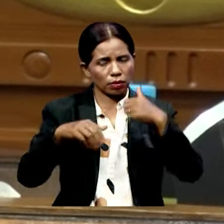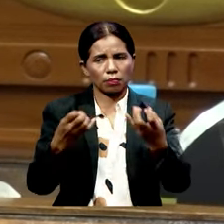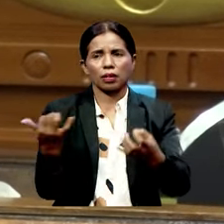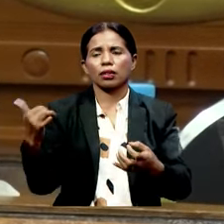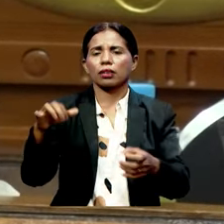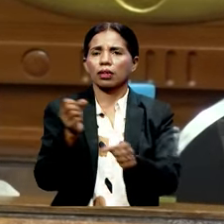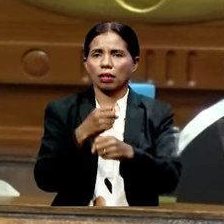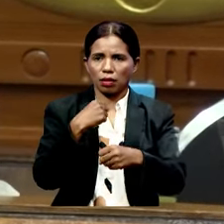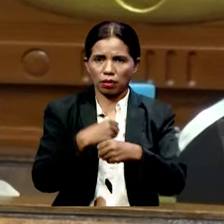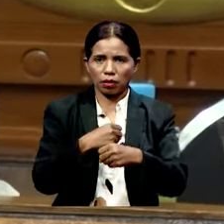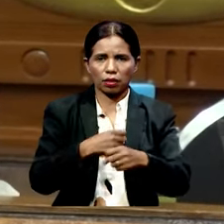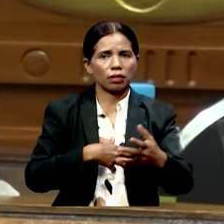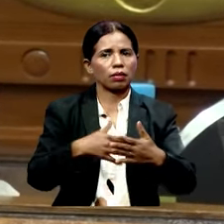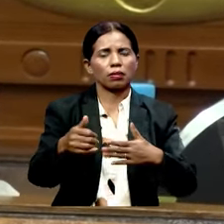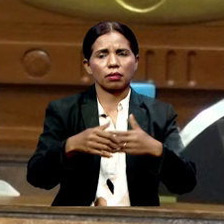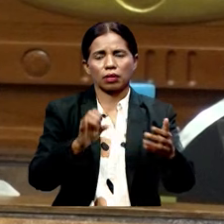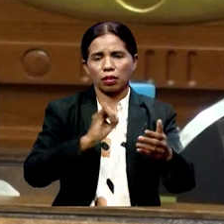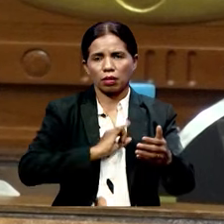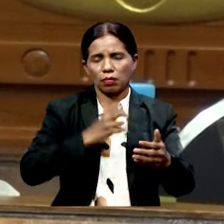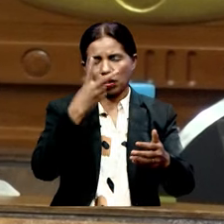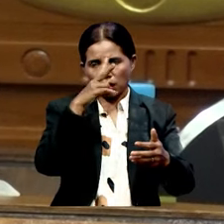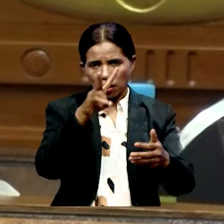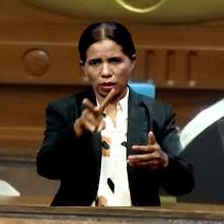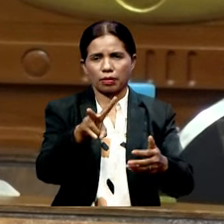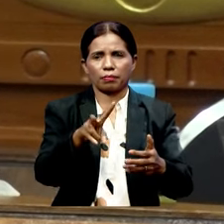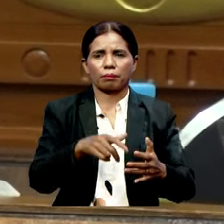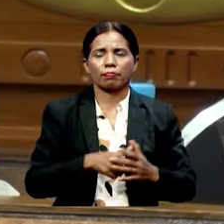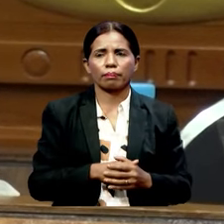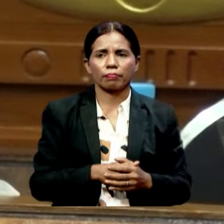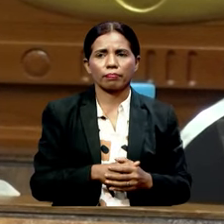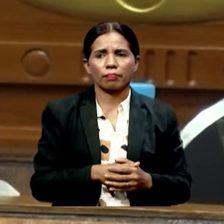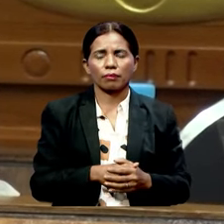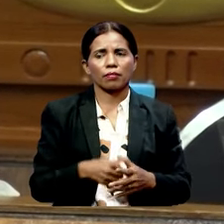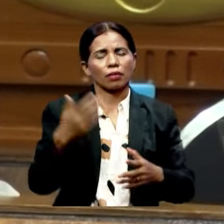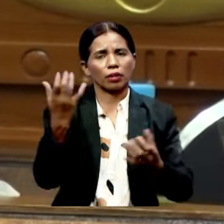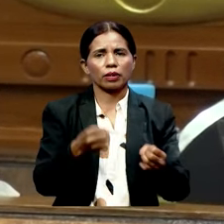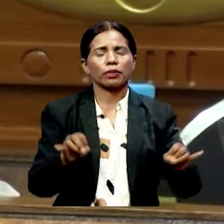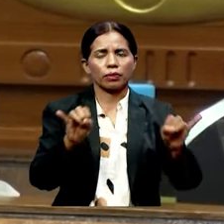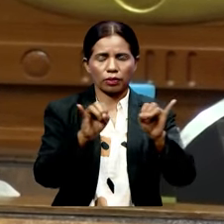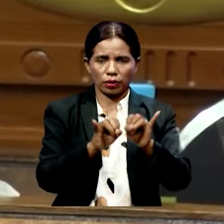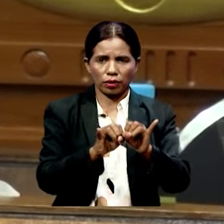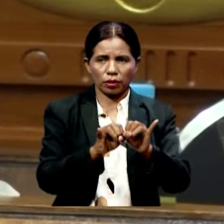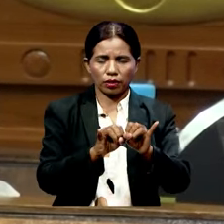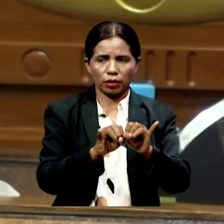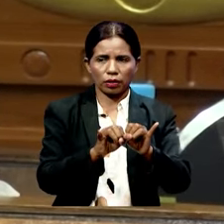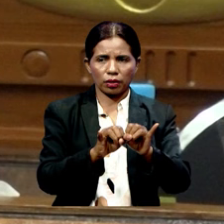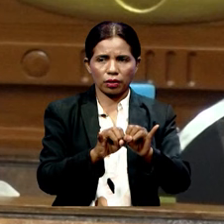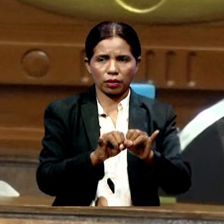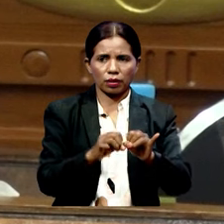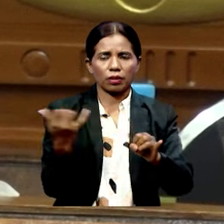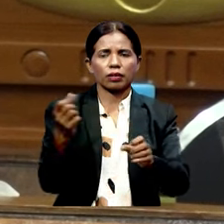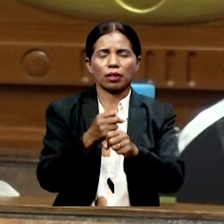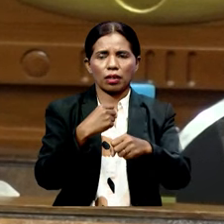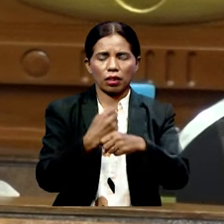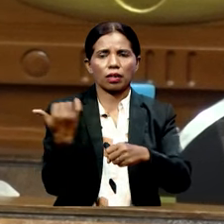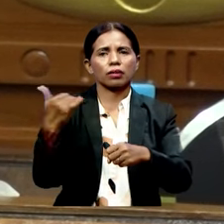maxir halau da lavara cautumba carai carai rasi e a instituição balu me merece ser halau do